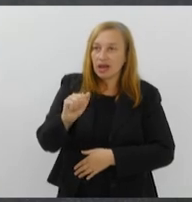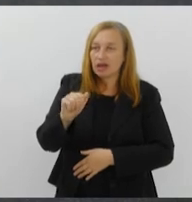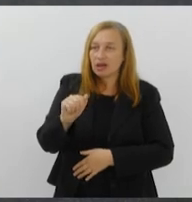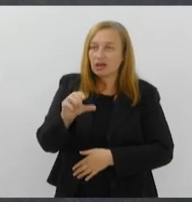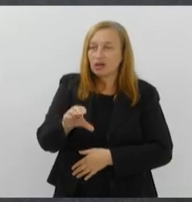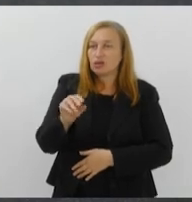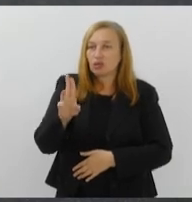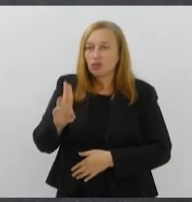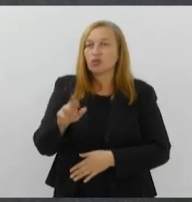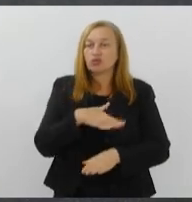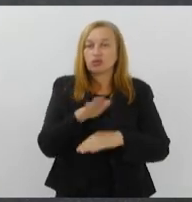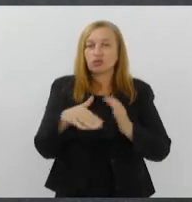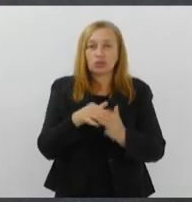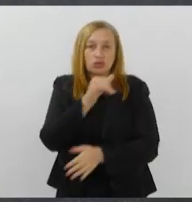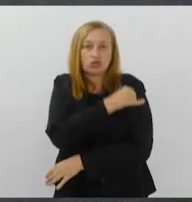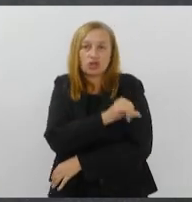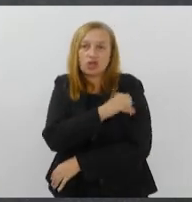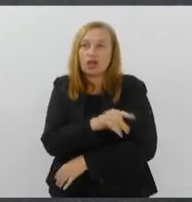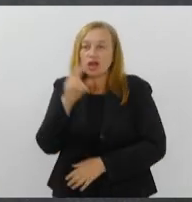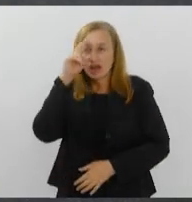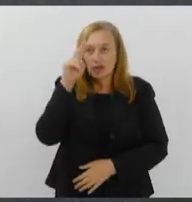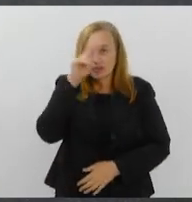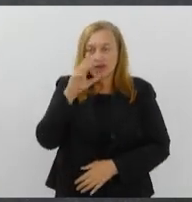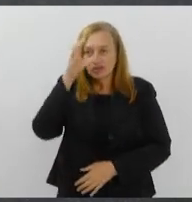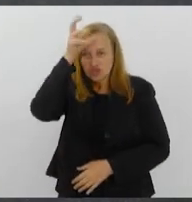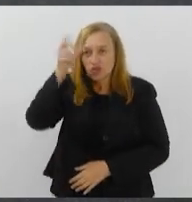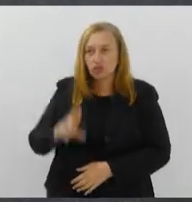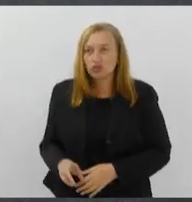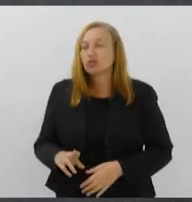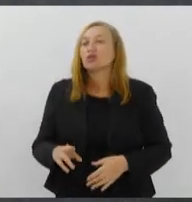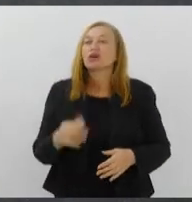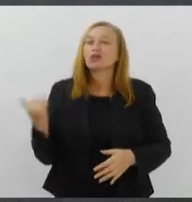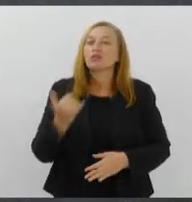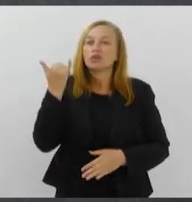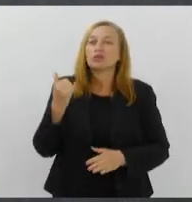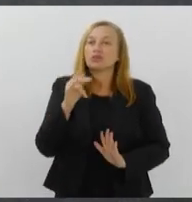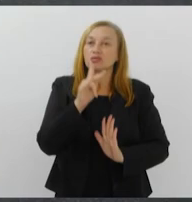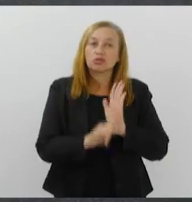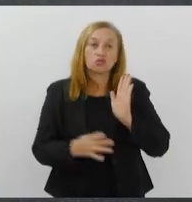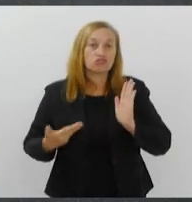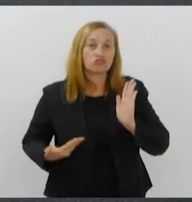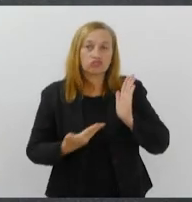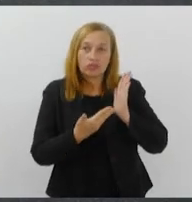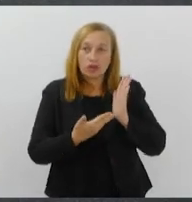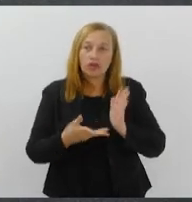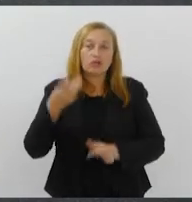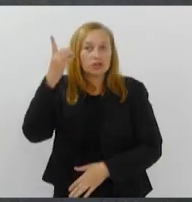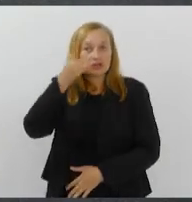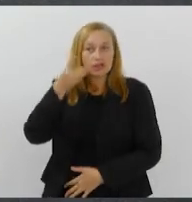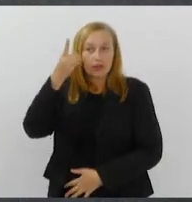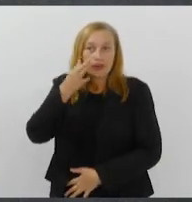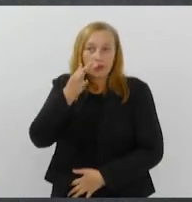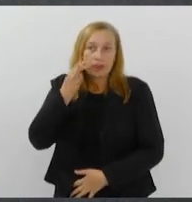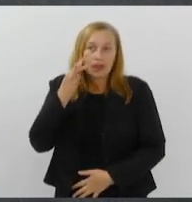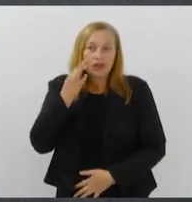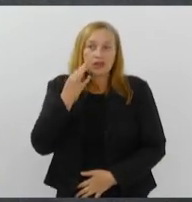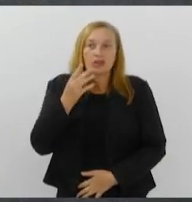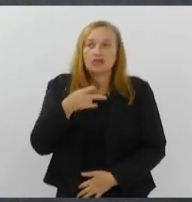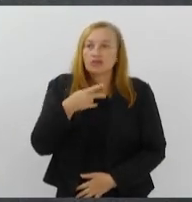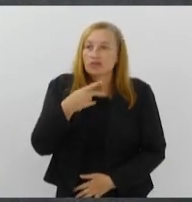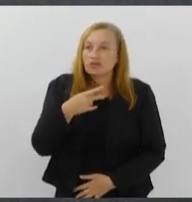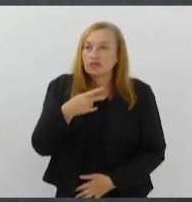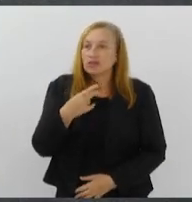Janeiro. Lembrando, Tia Ju, a importância de um projeto como esse, o deputado Serafini, que idealizou